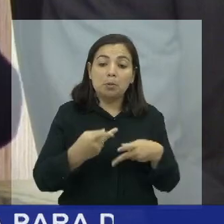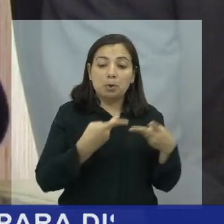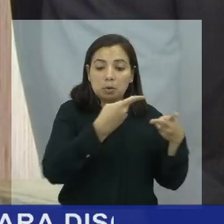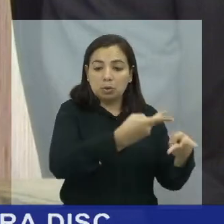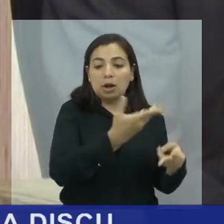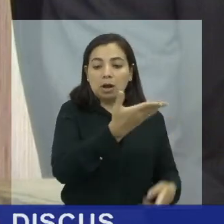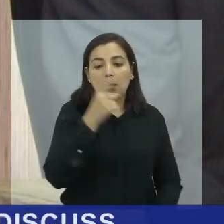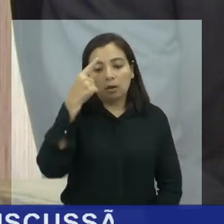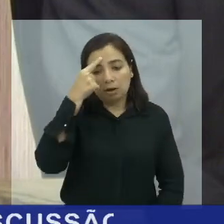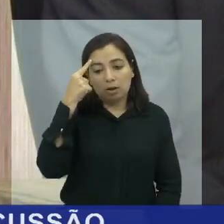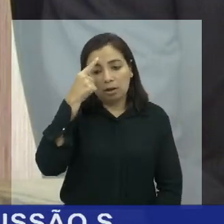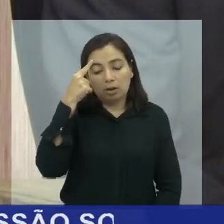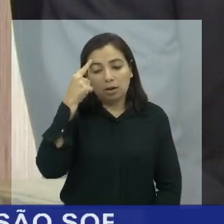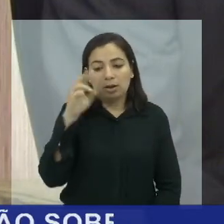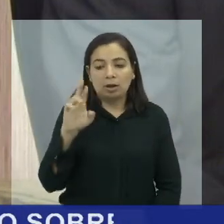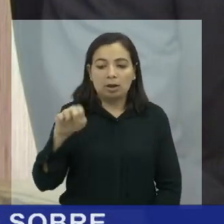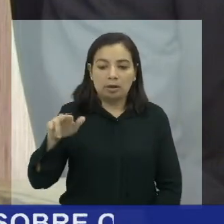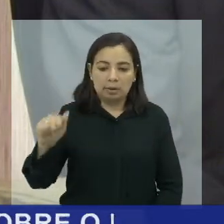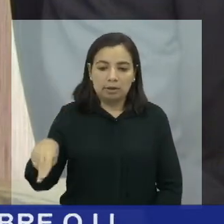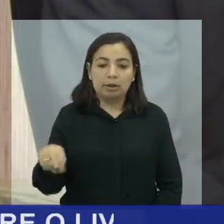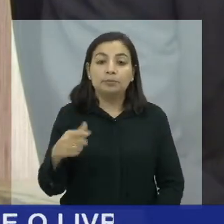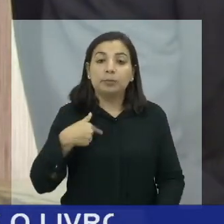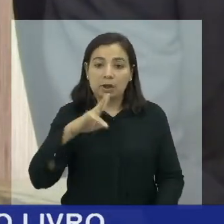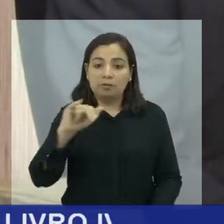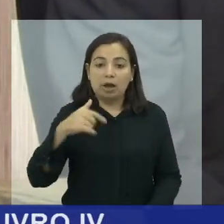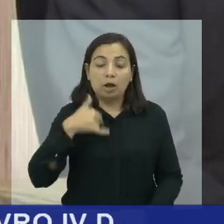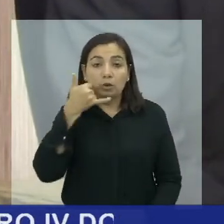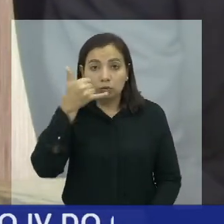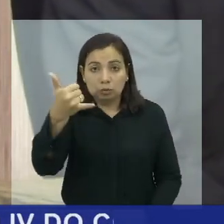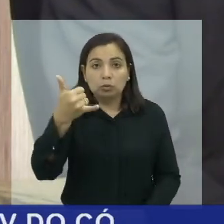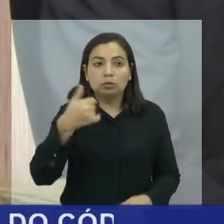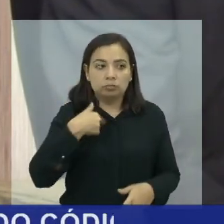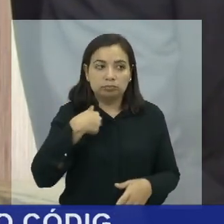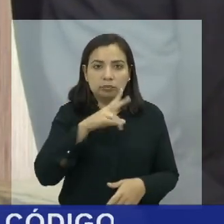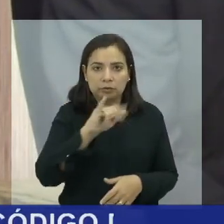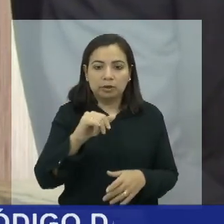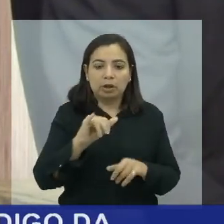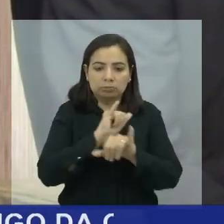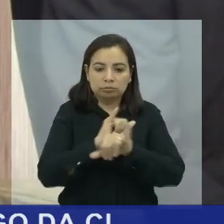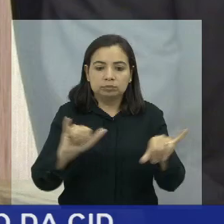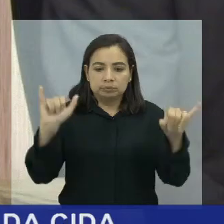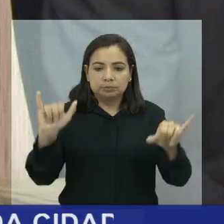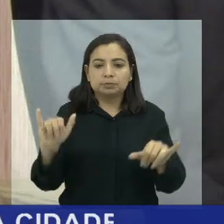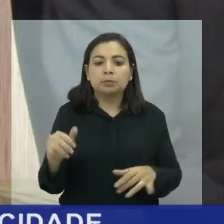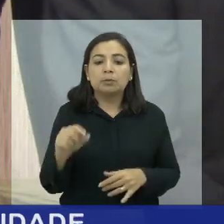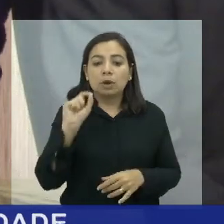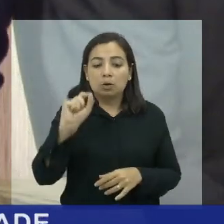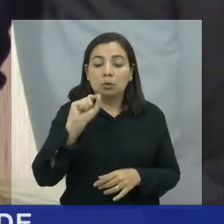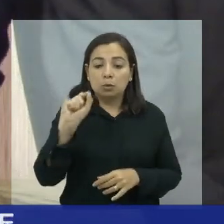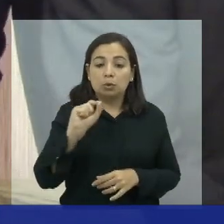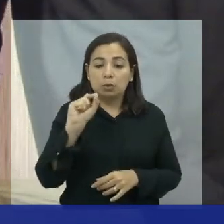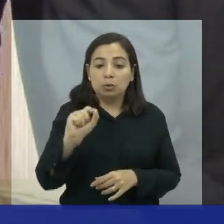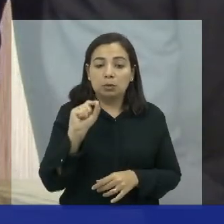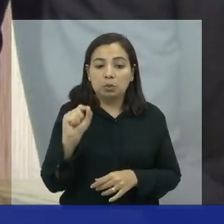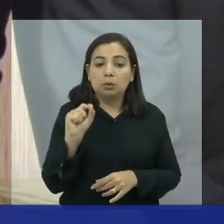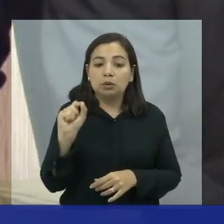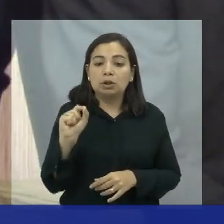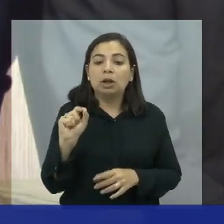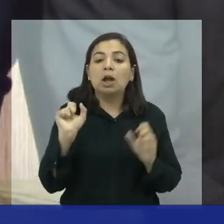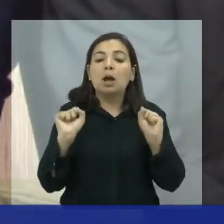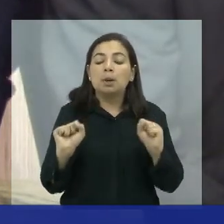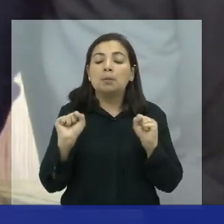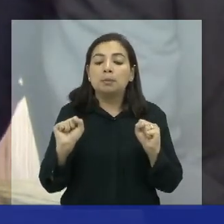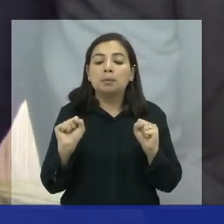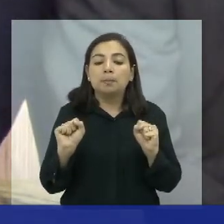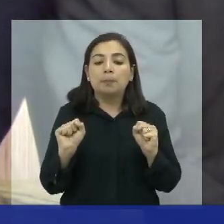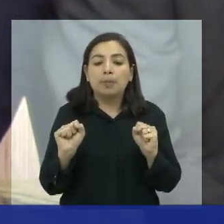aqui eu já vou passar o telefone do vereador que está aqui, para que os senhores possam entrar em contato.